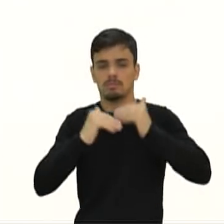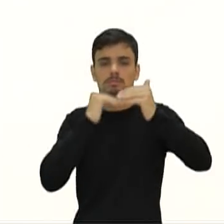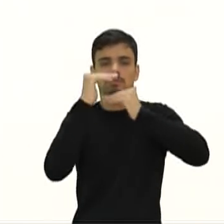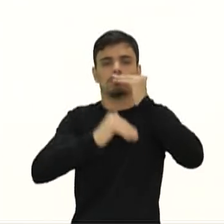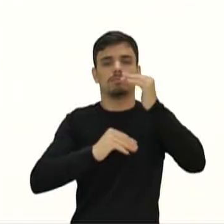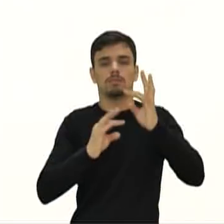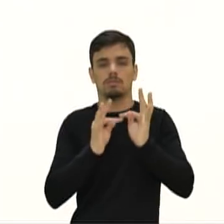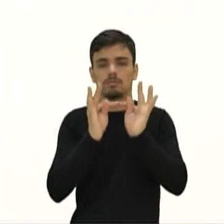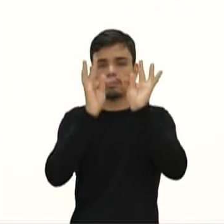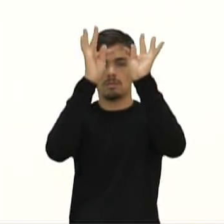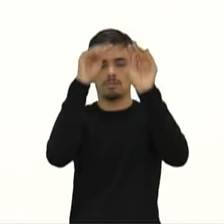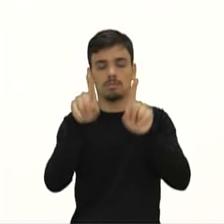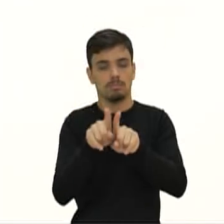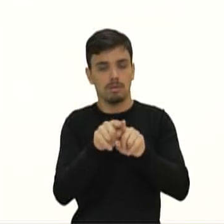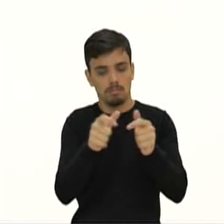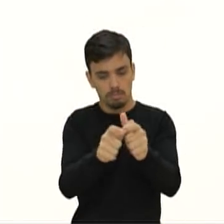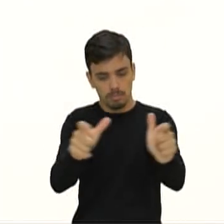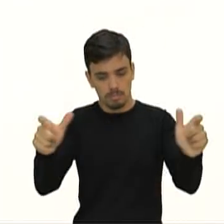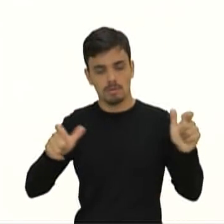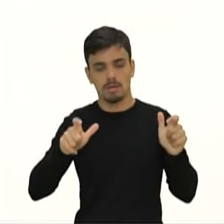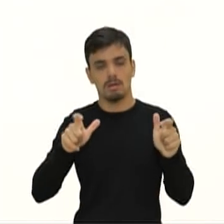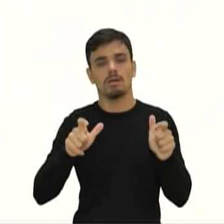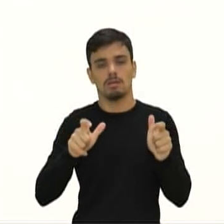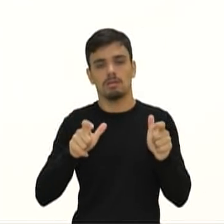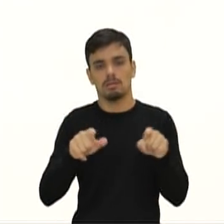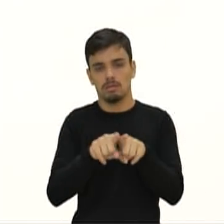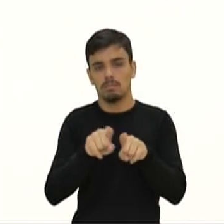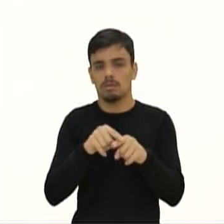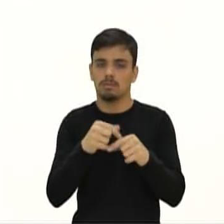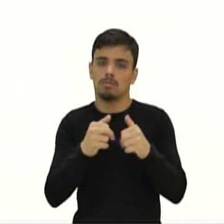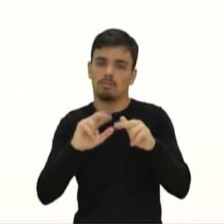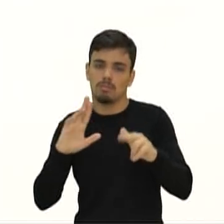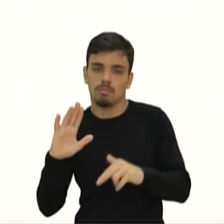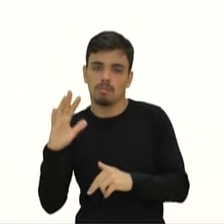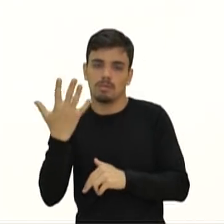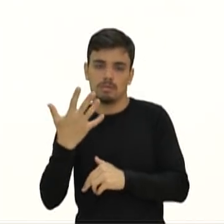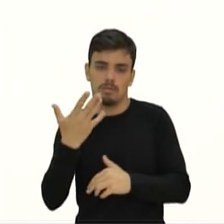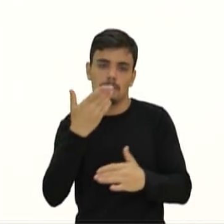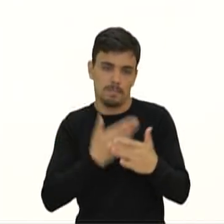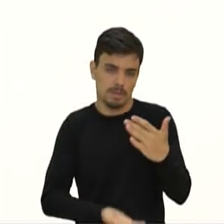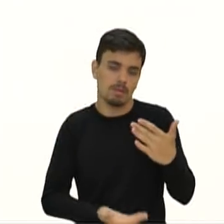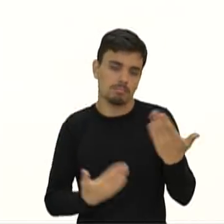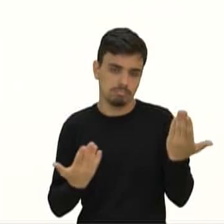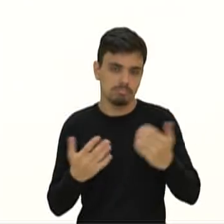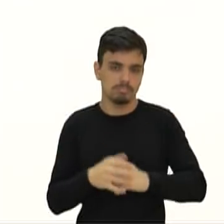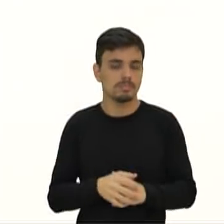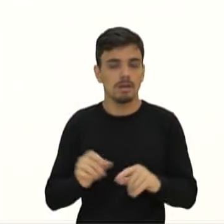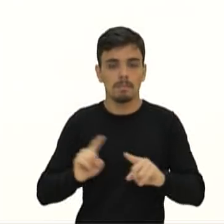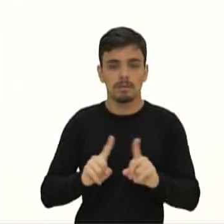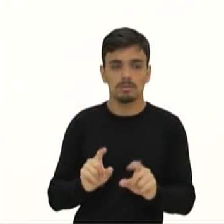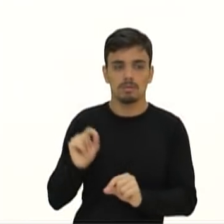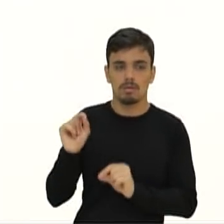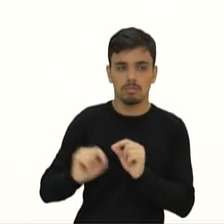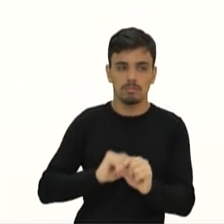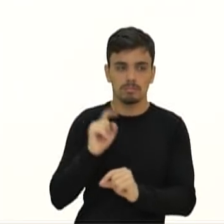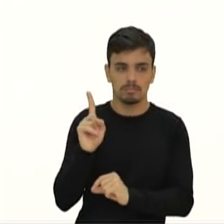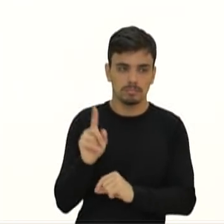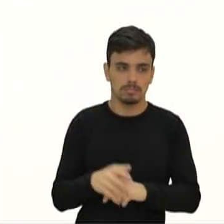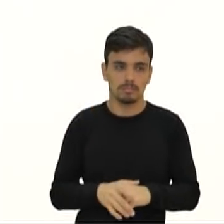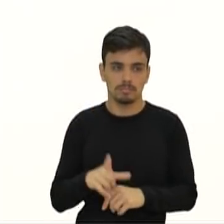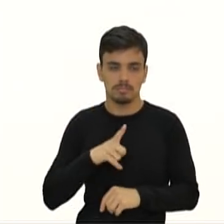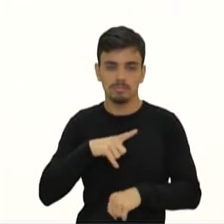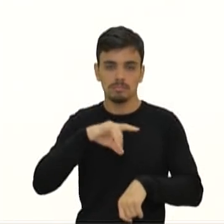extremamente amplo que por alguma situação acabou se perdendo no tempo. Mas percebam aqui, principalmente essa agulha central que